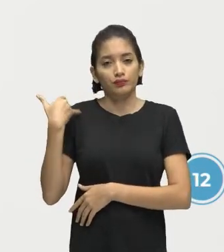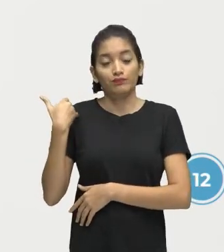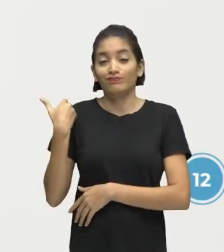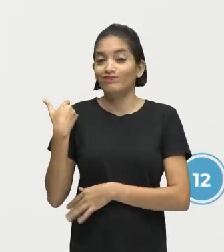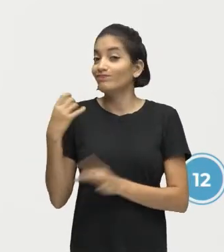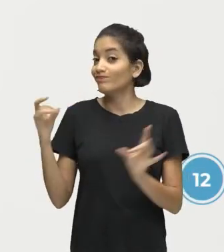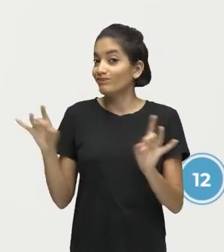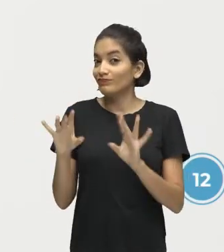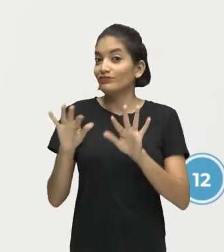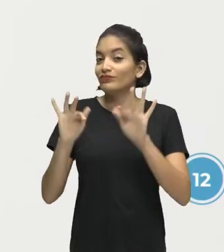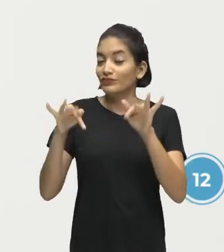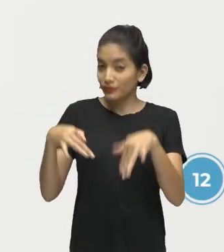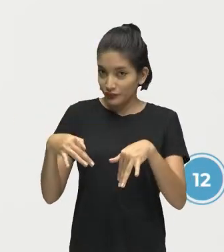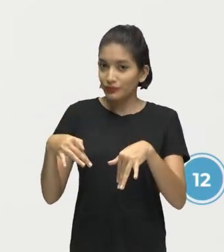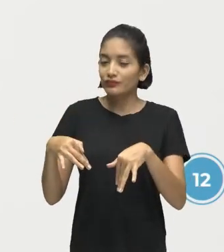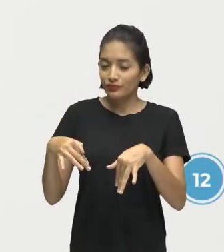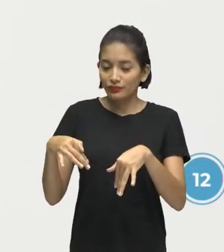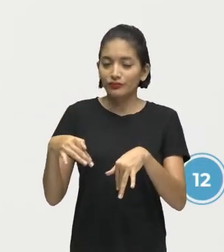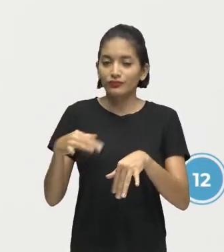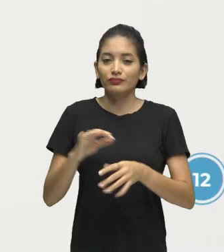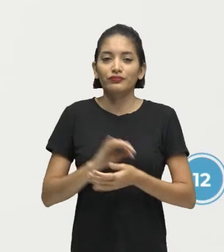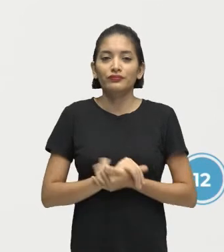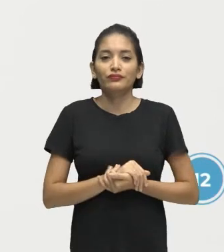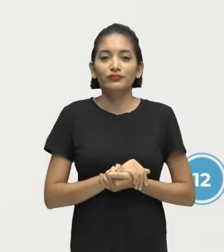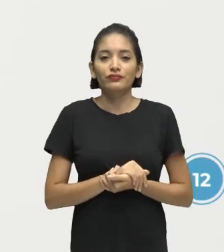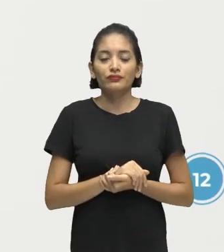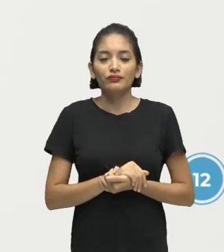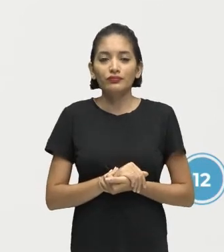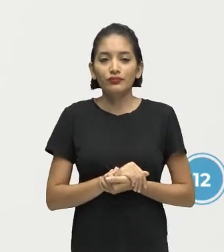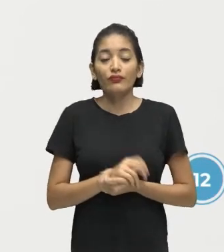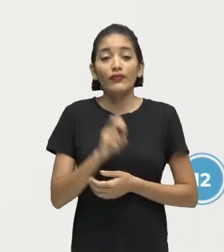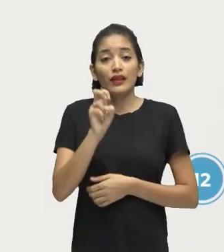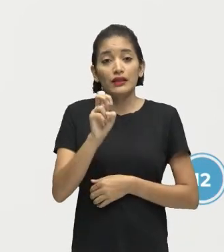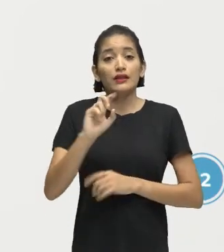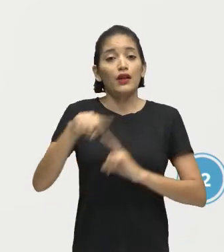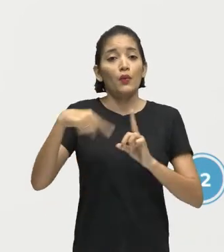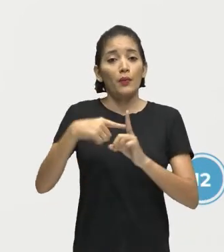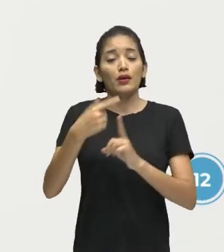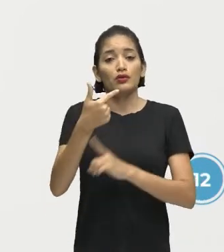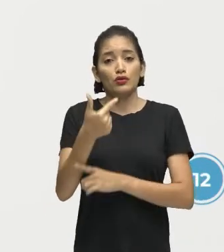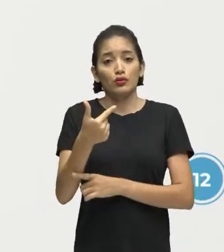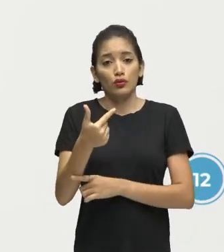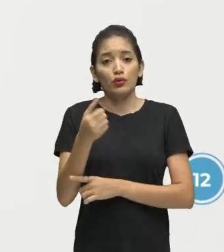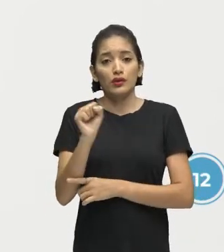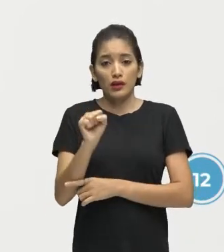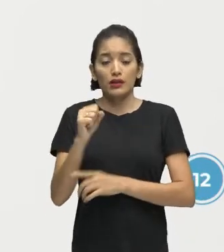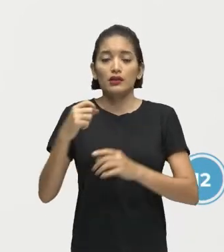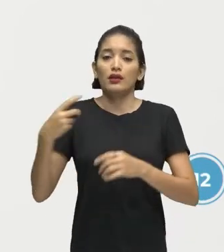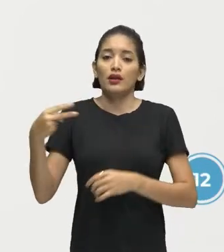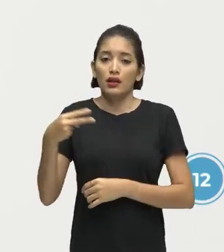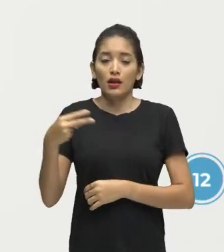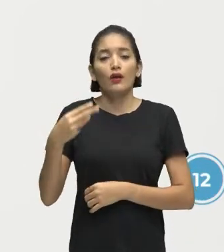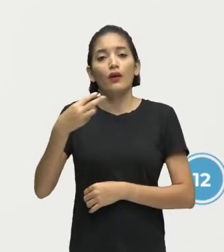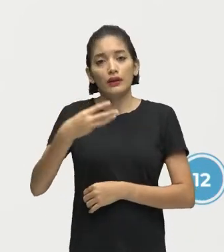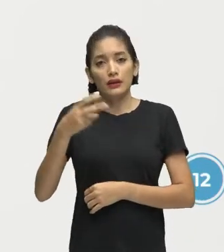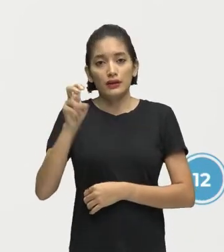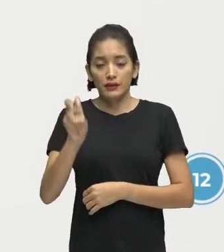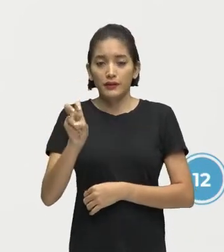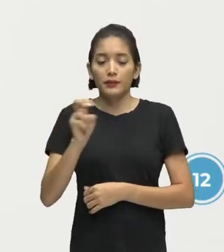Pronto, fechamos mais uma expressão. 5 mais 2S igual a